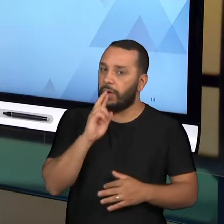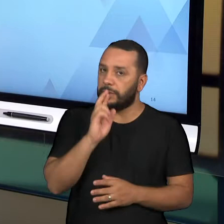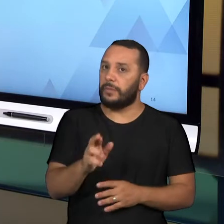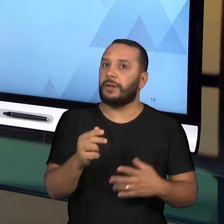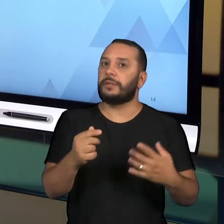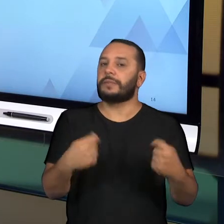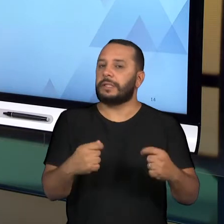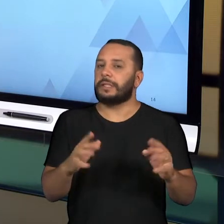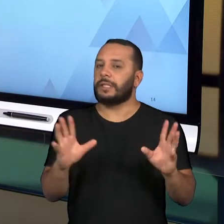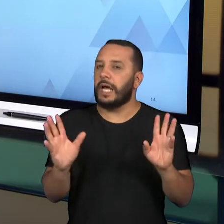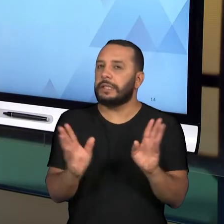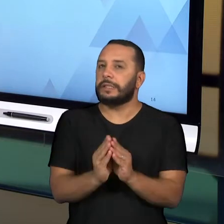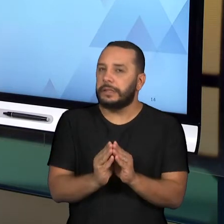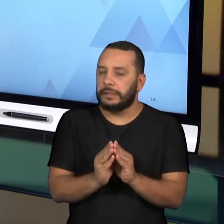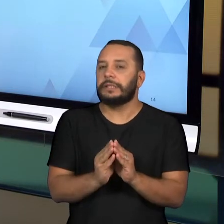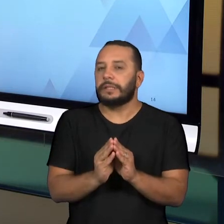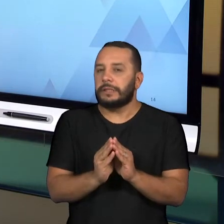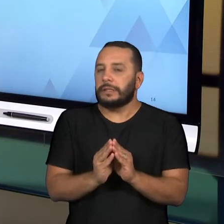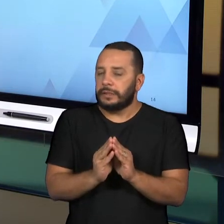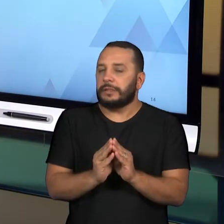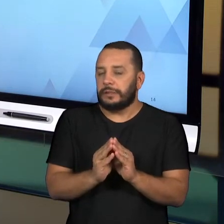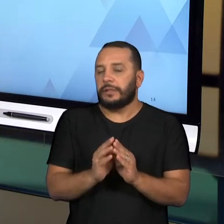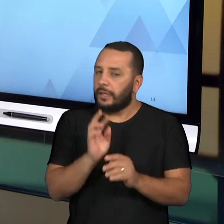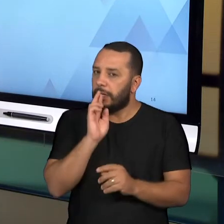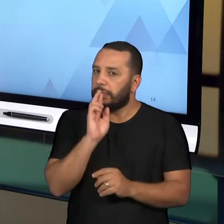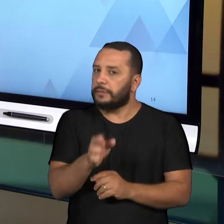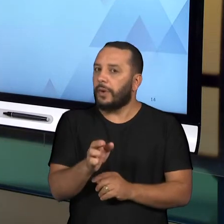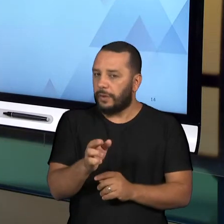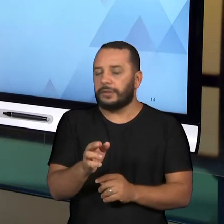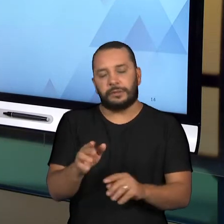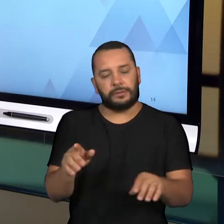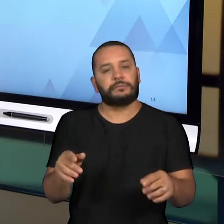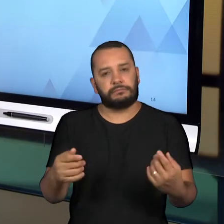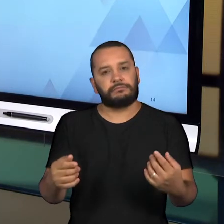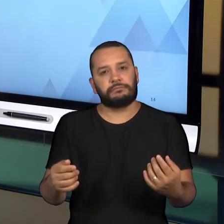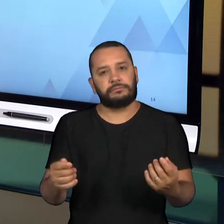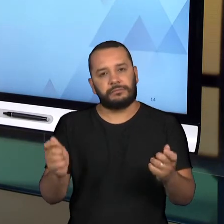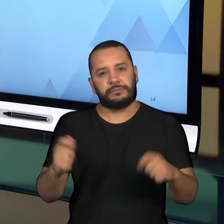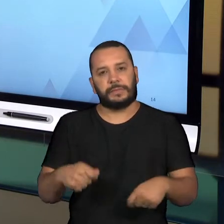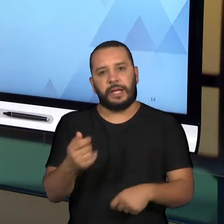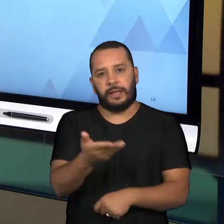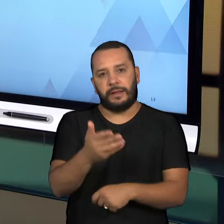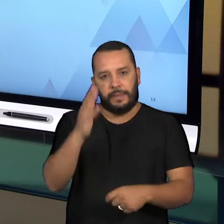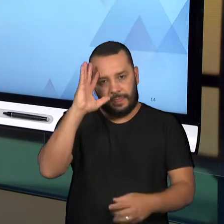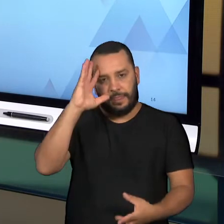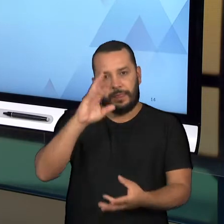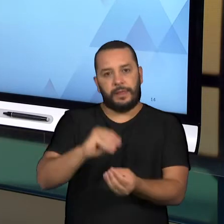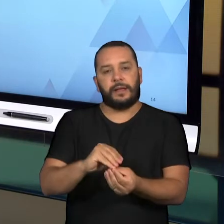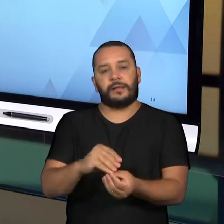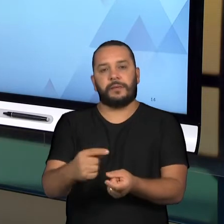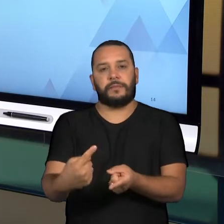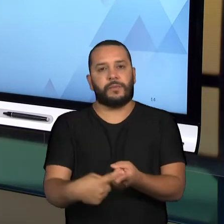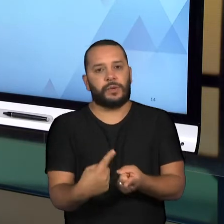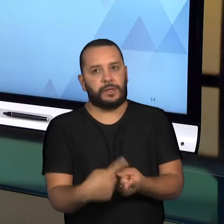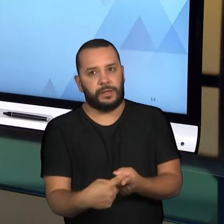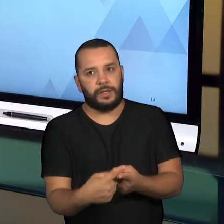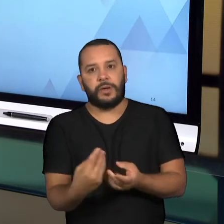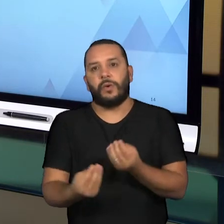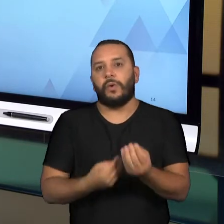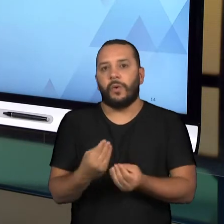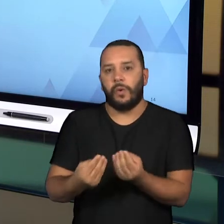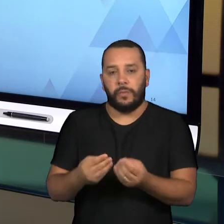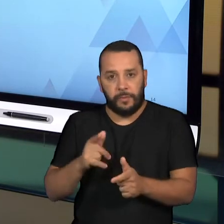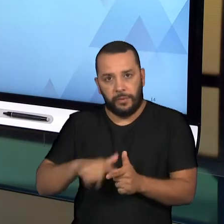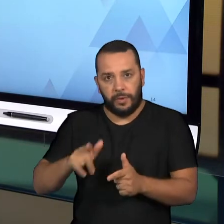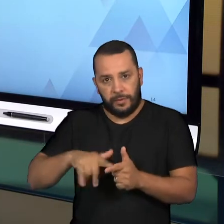síntese desse conteúdo trago uma síntese dessa abordagem para que ele entenda o porquê e como que se